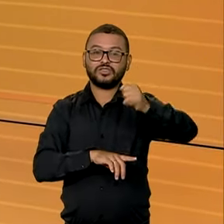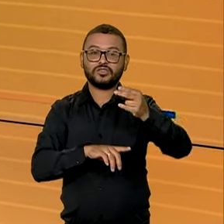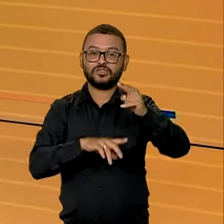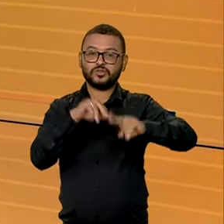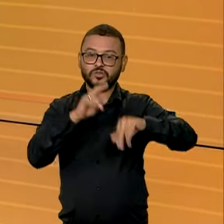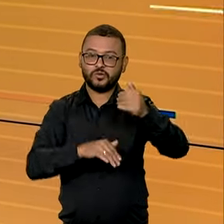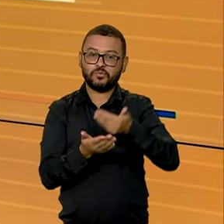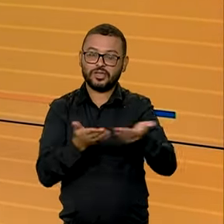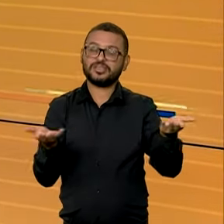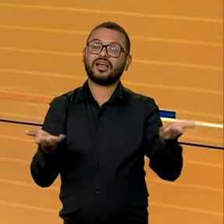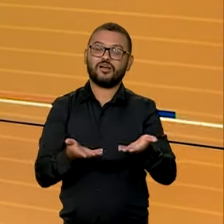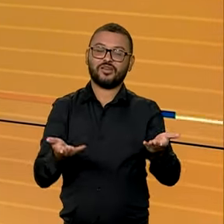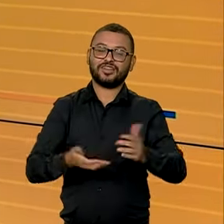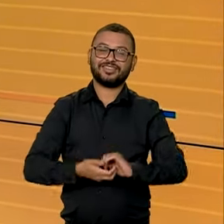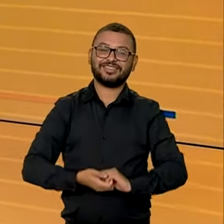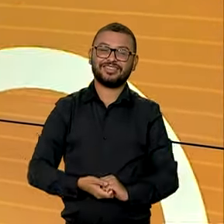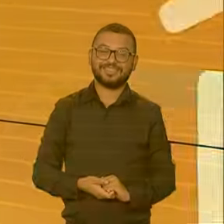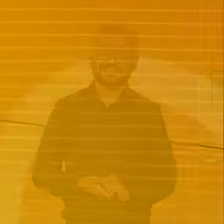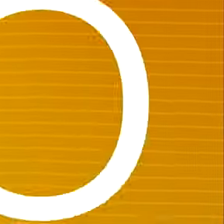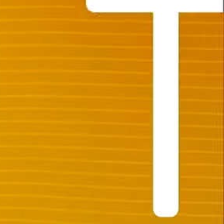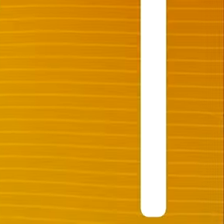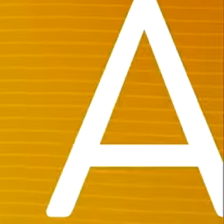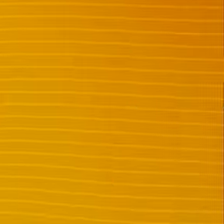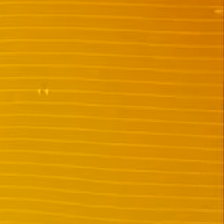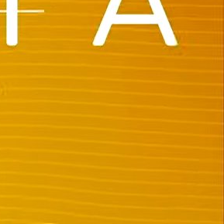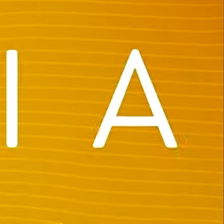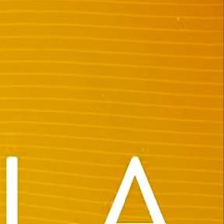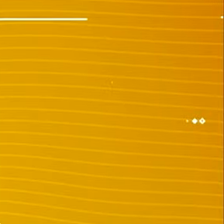em Dia começa agora.